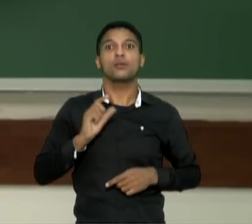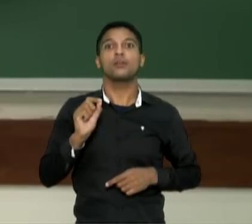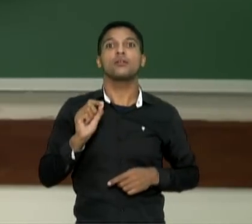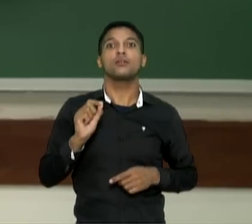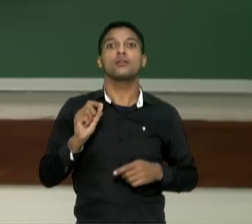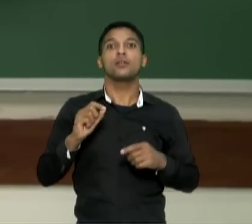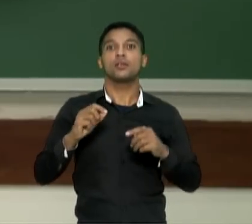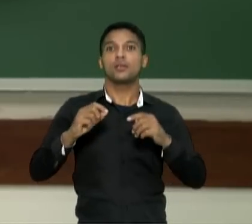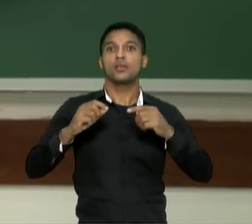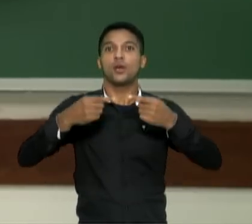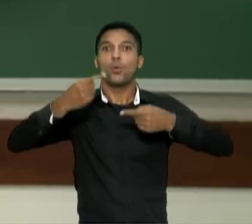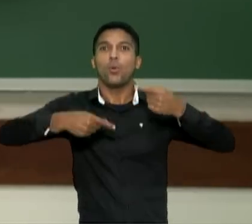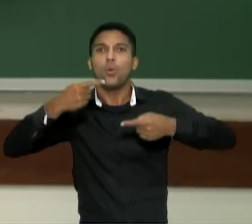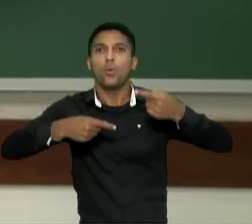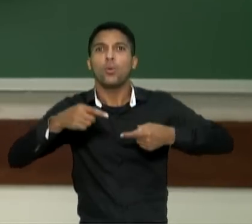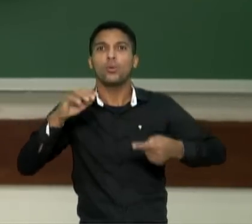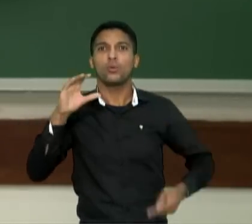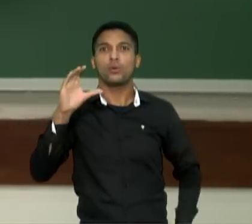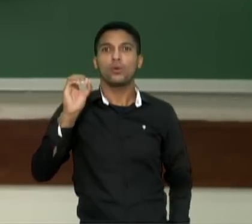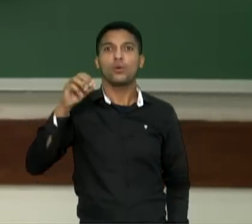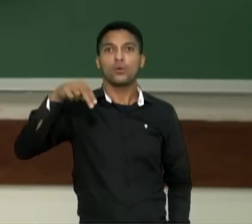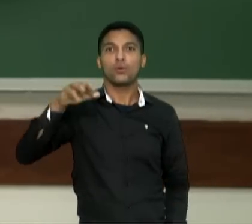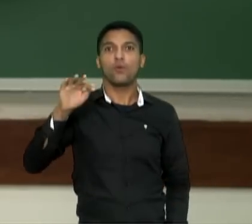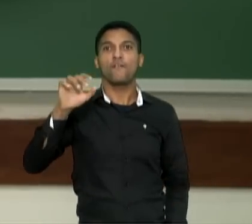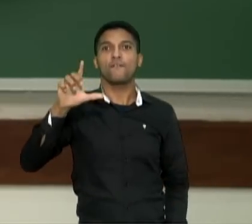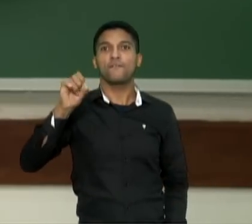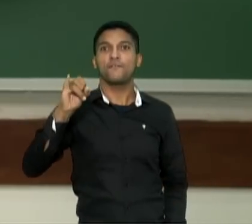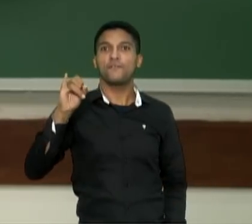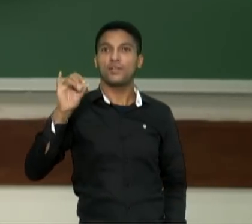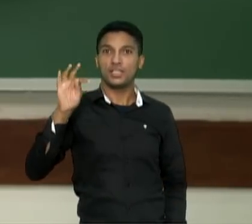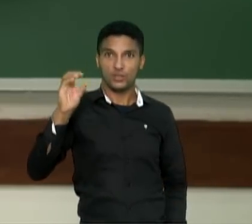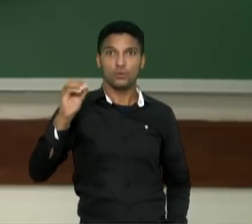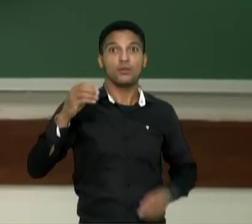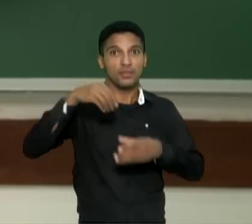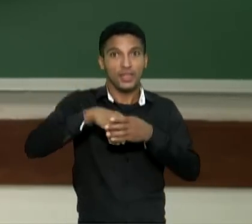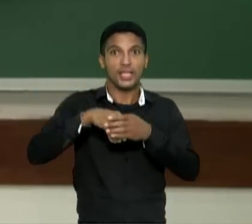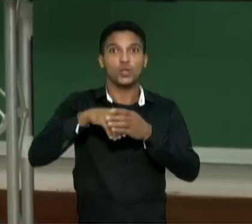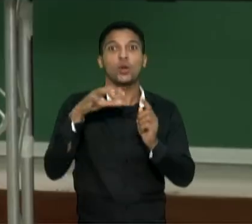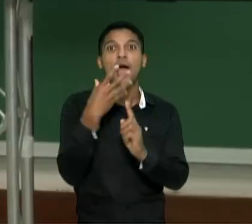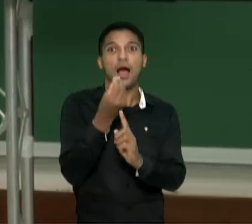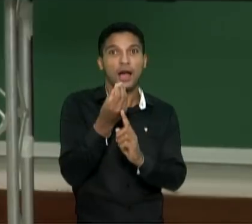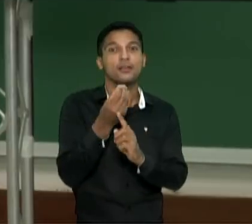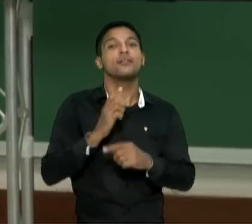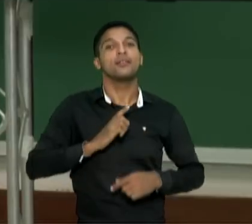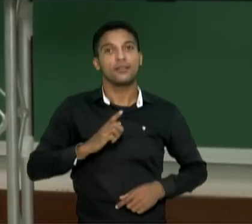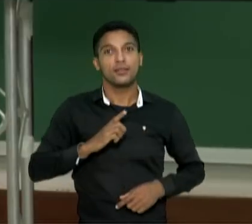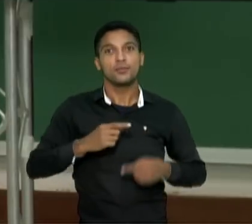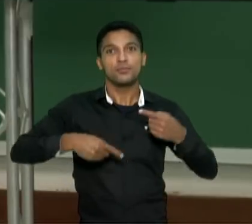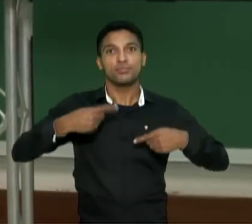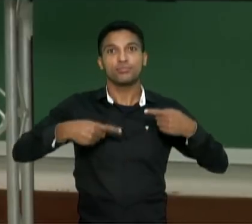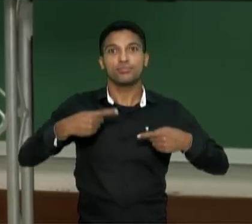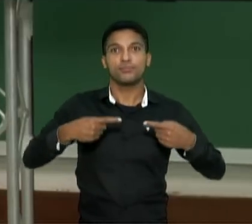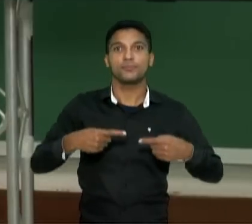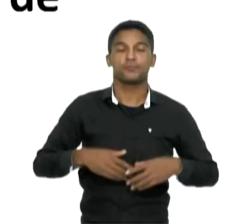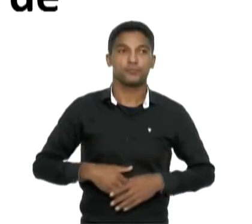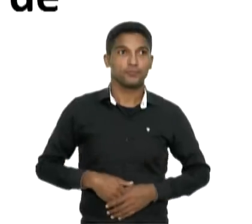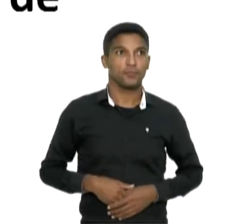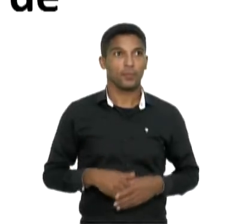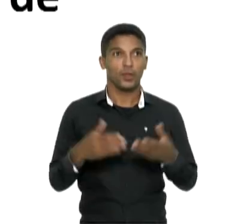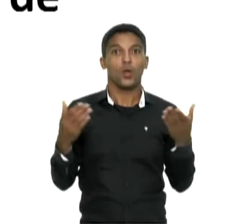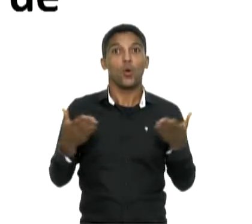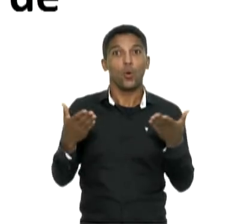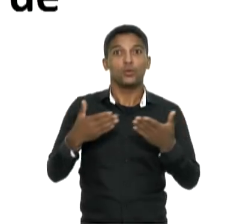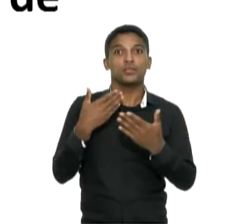presentes e o tanto que eles têm a ver, quanto que eles englobam a arte. Então, na aula de hoje a gente vai falar sobre